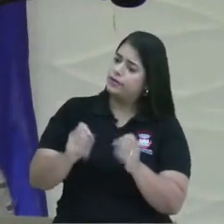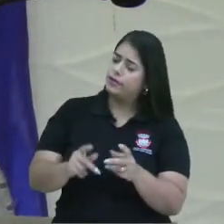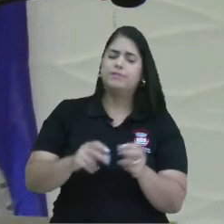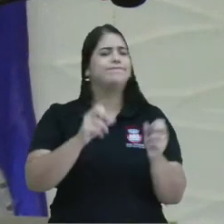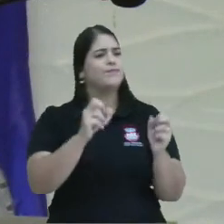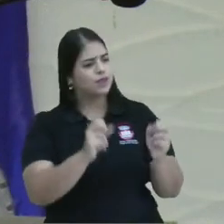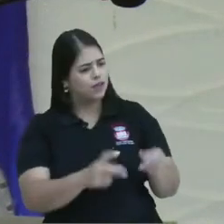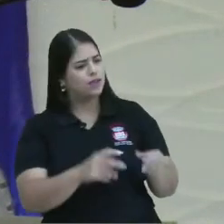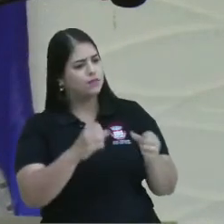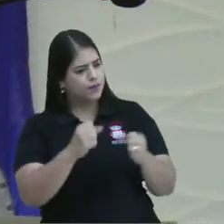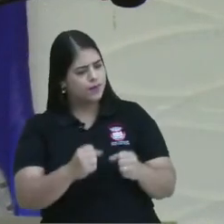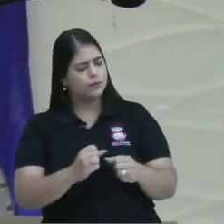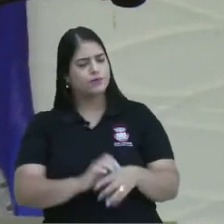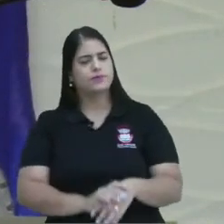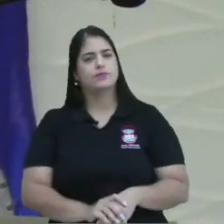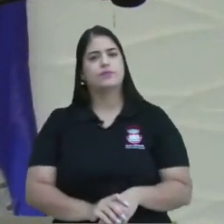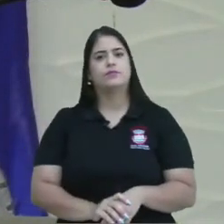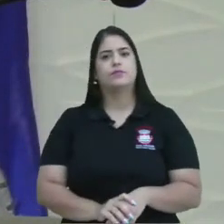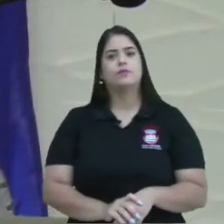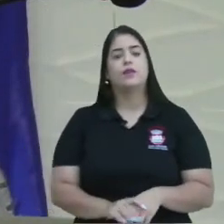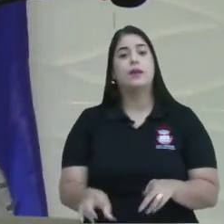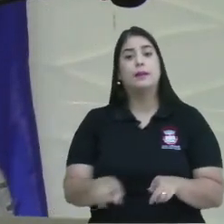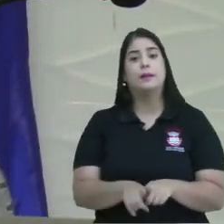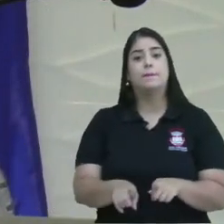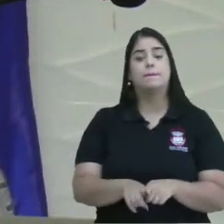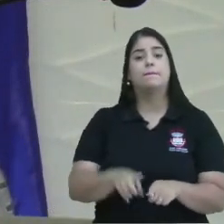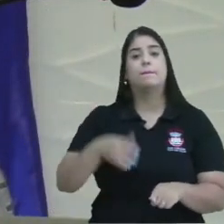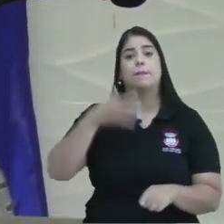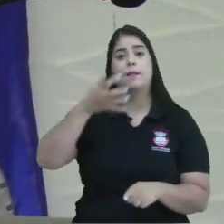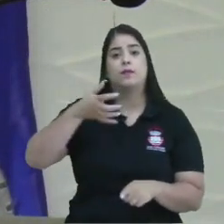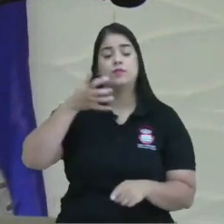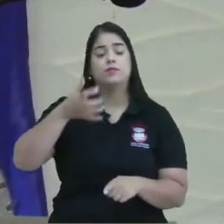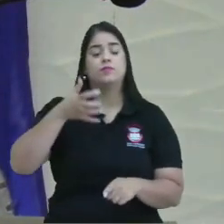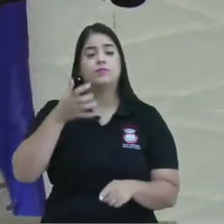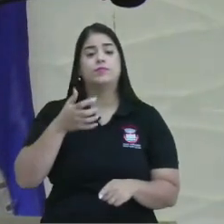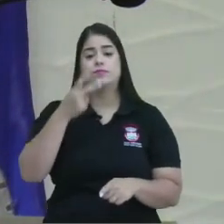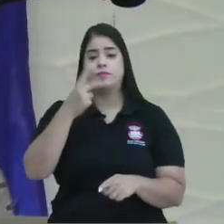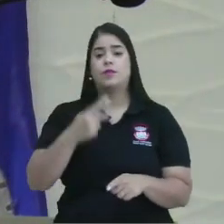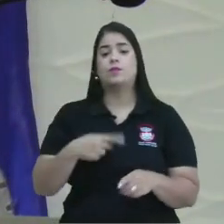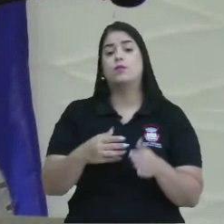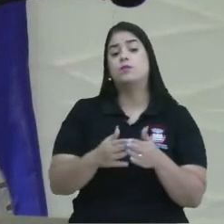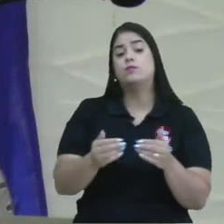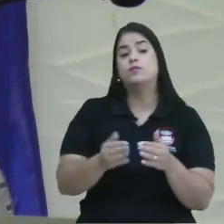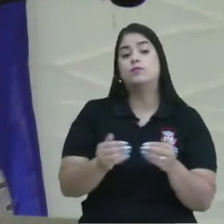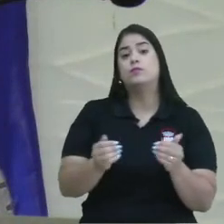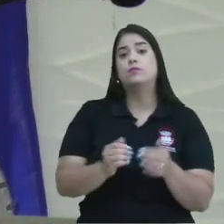ser. E também quero falar aqui do meu requerimento,